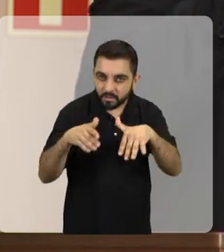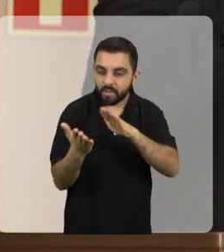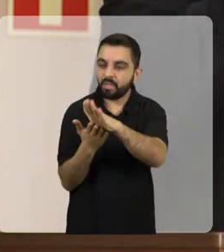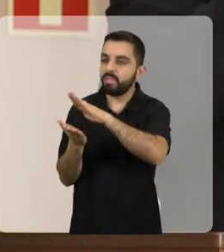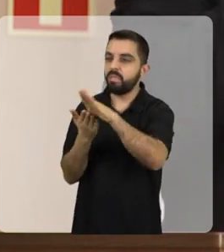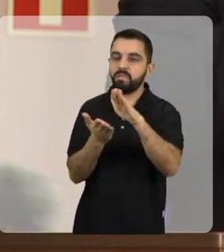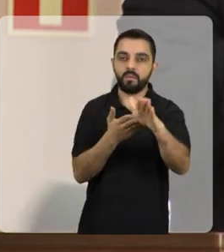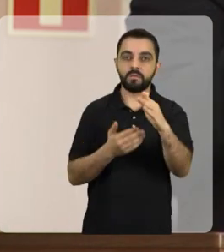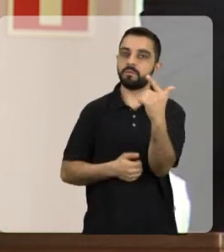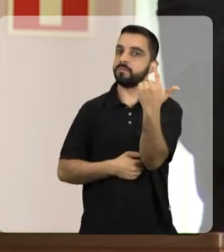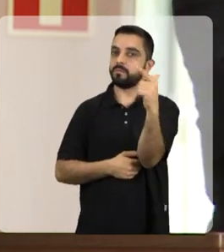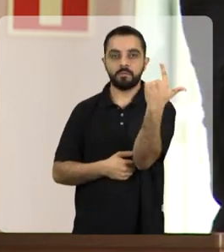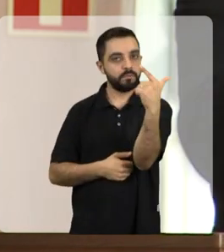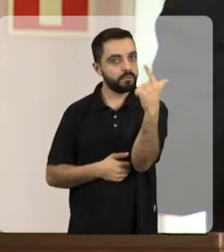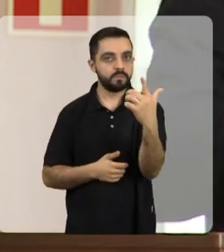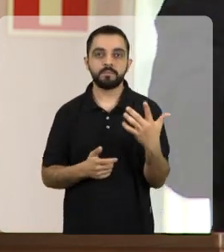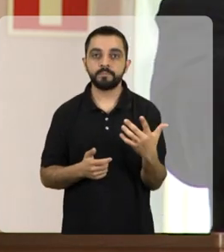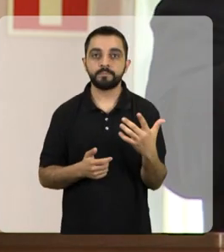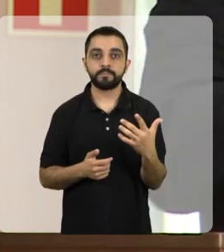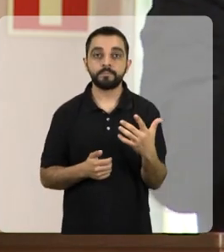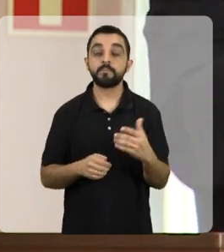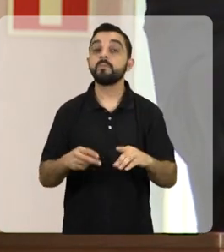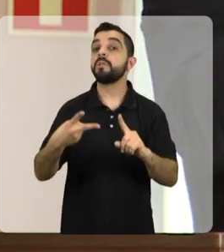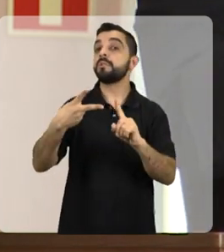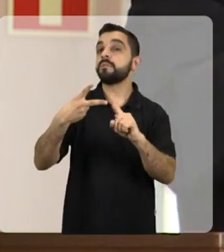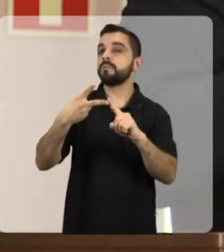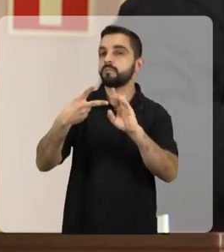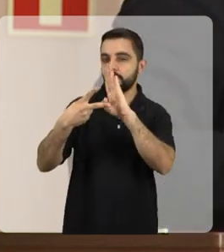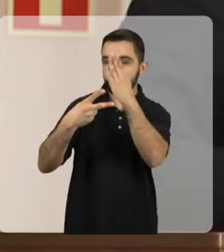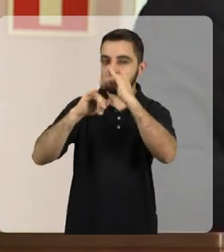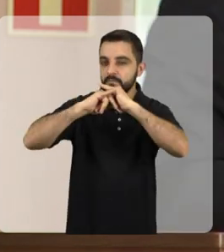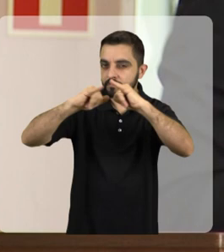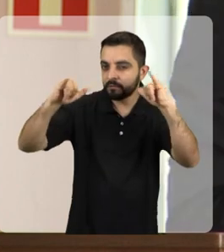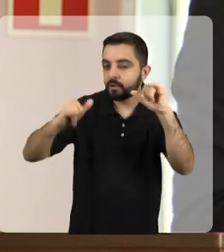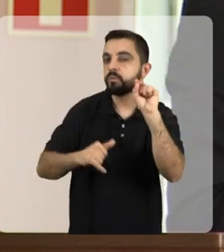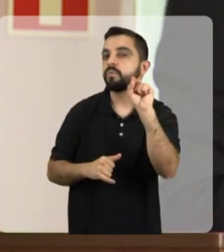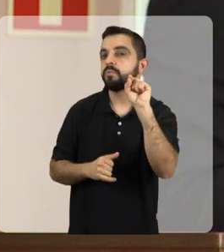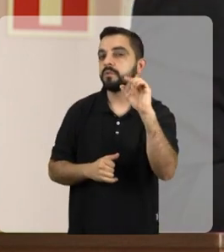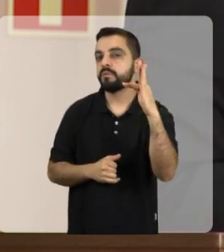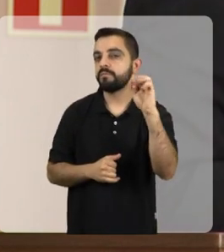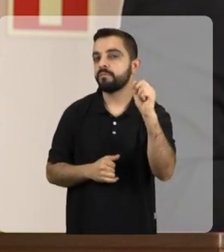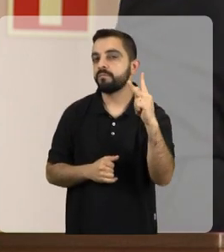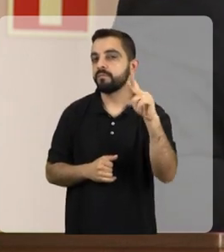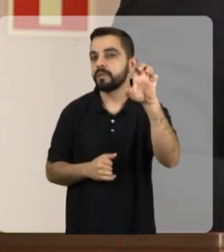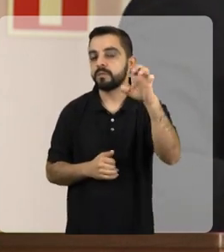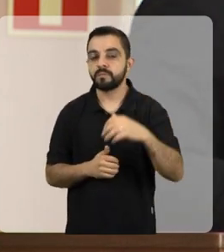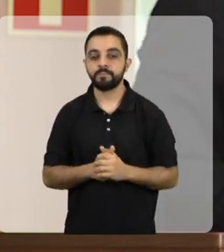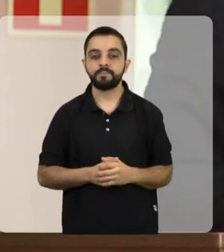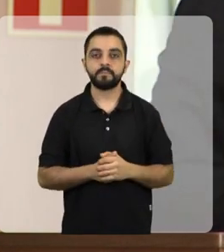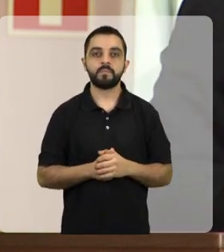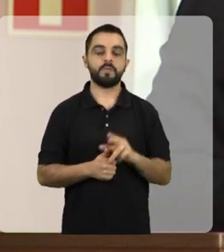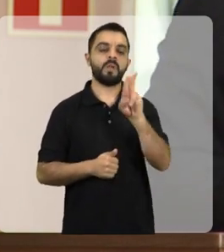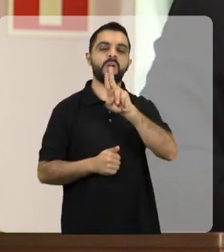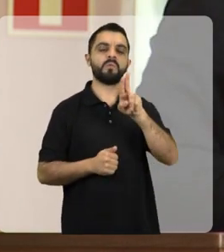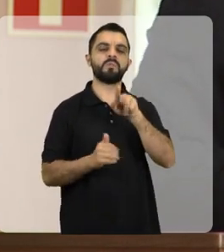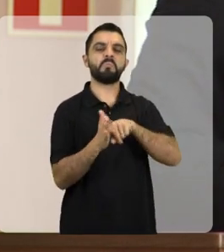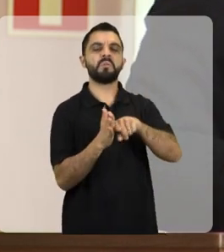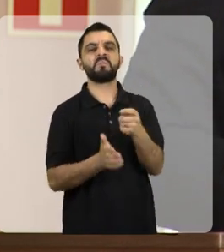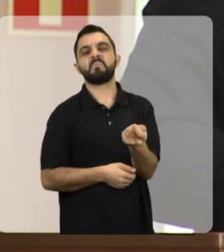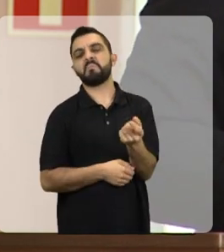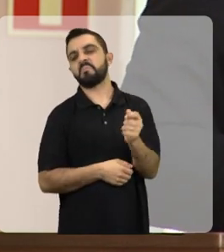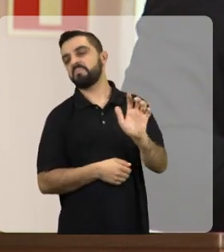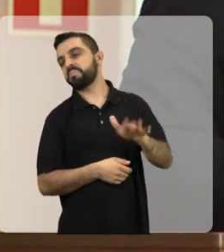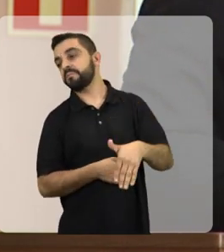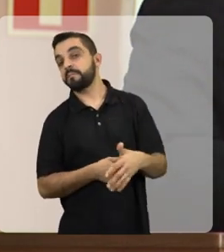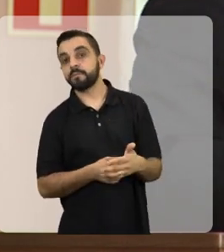universidade. Passo a um segundo ponto das fake news: a suposta ineficiência das universidades públicas.